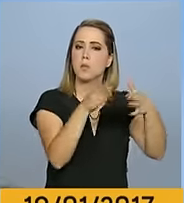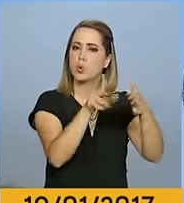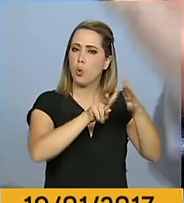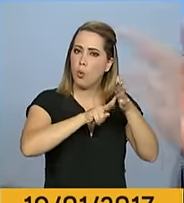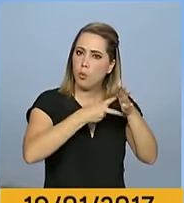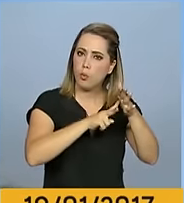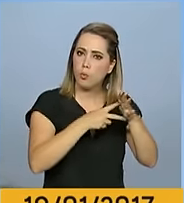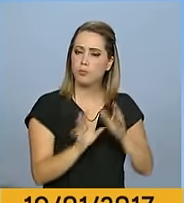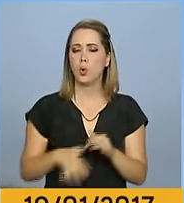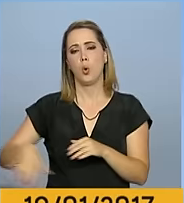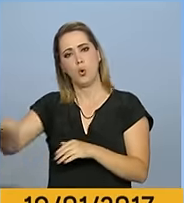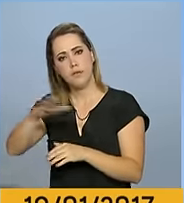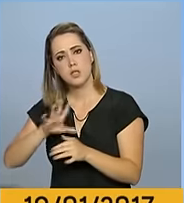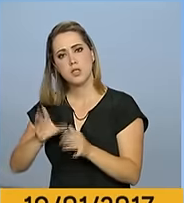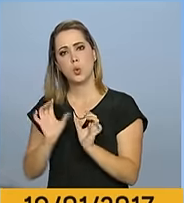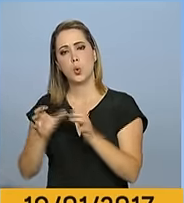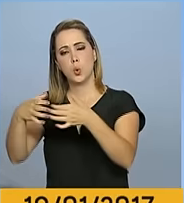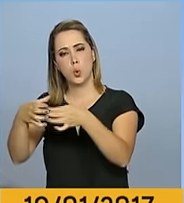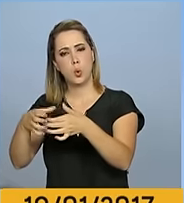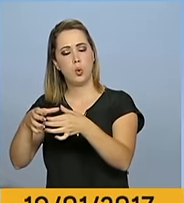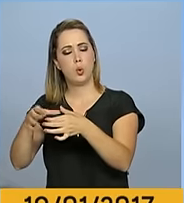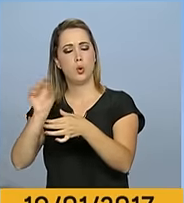com as federações de indústrias,